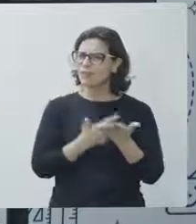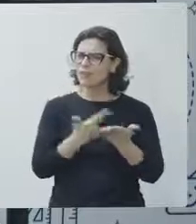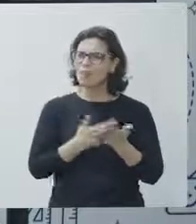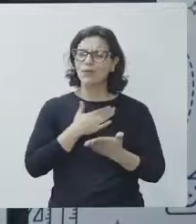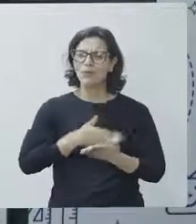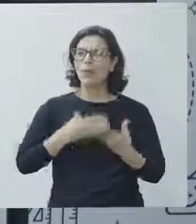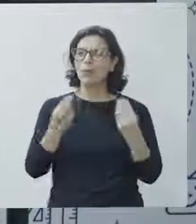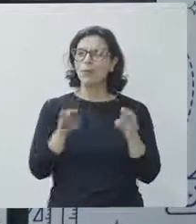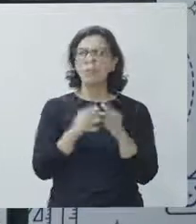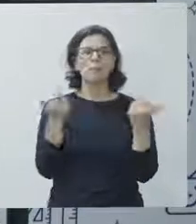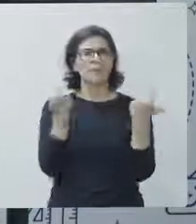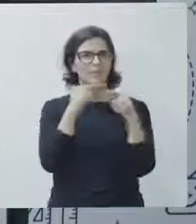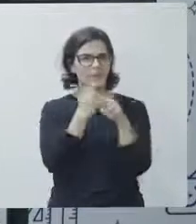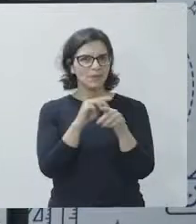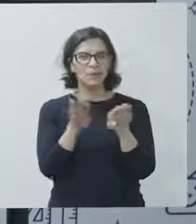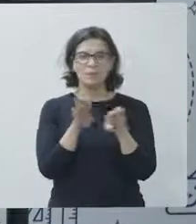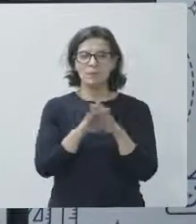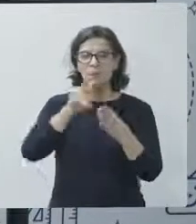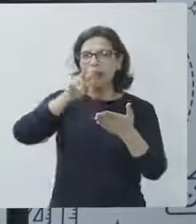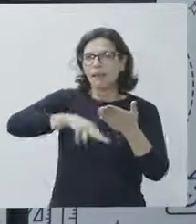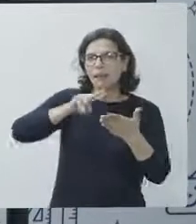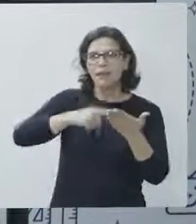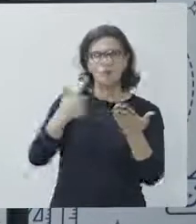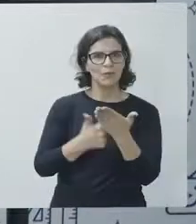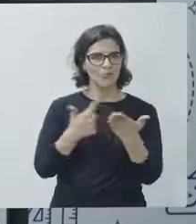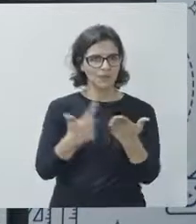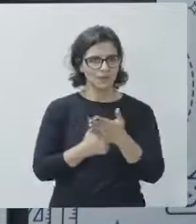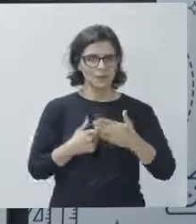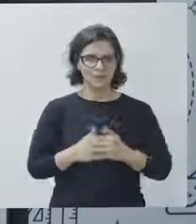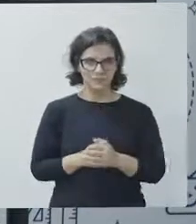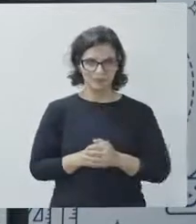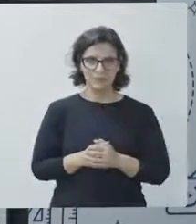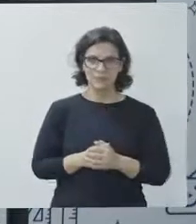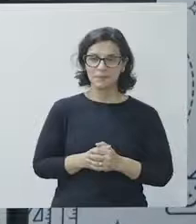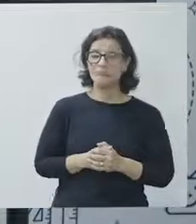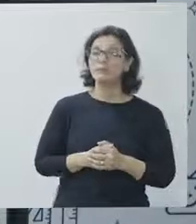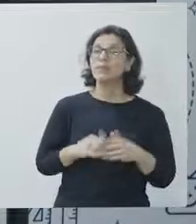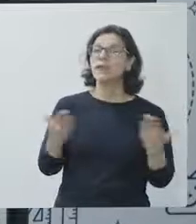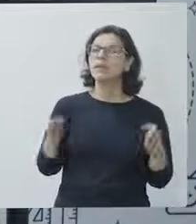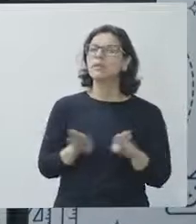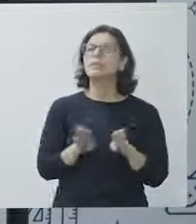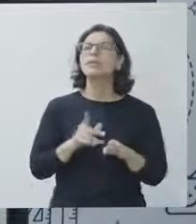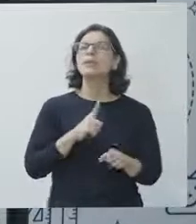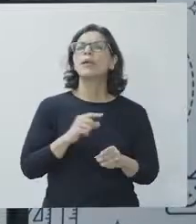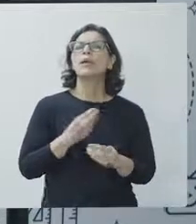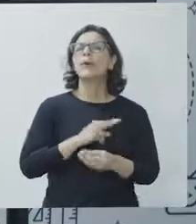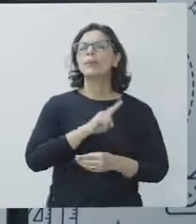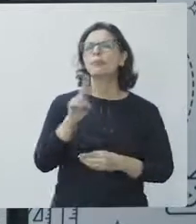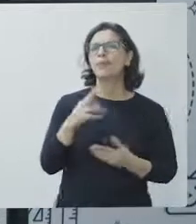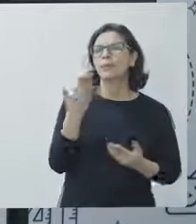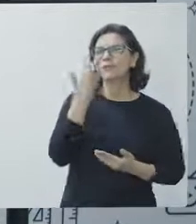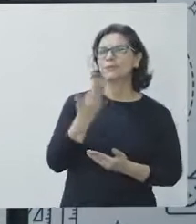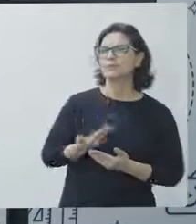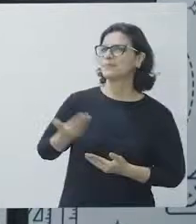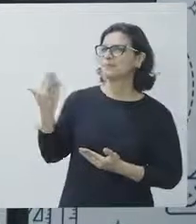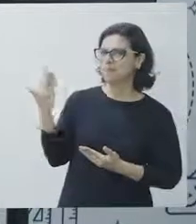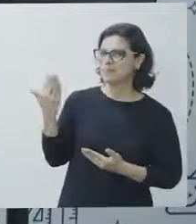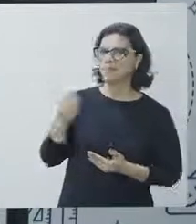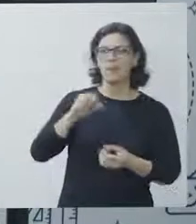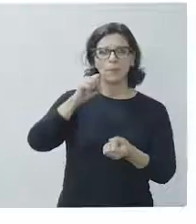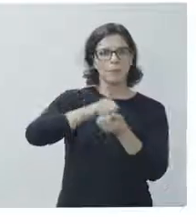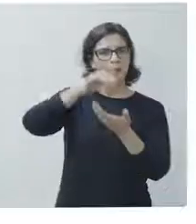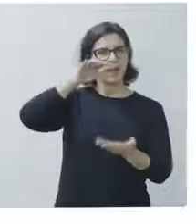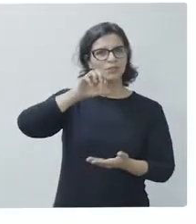gosto bastante, me divirto com a leitura desta outra obra. E qual poderia ser? Olha só, eu tenho